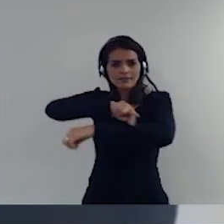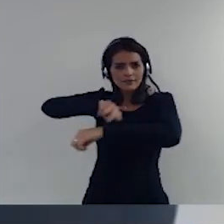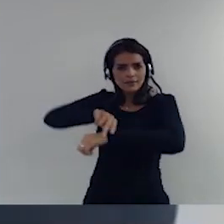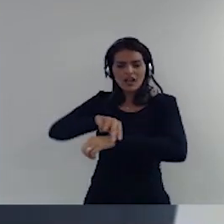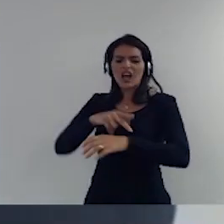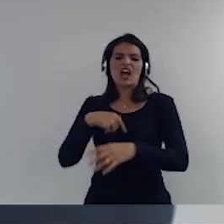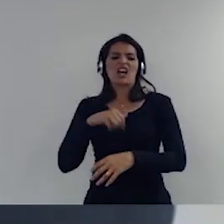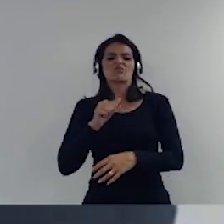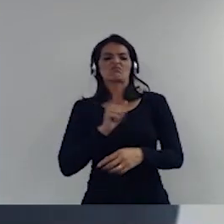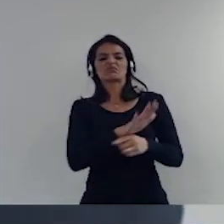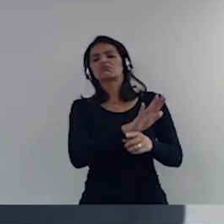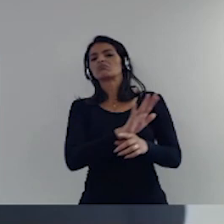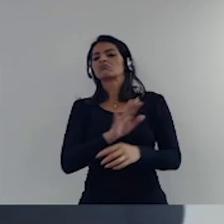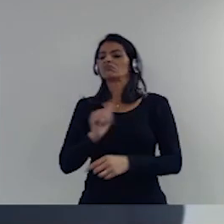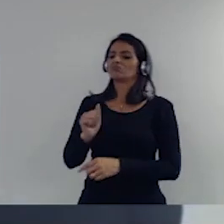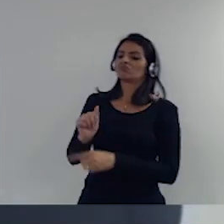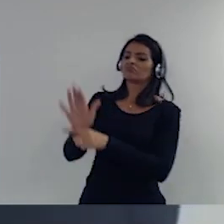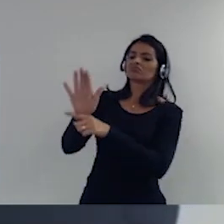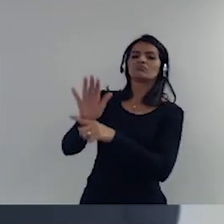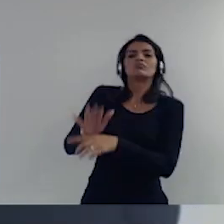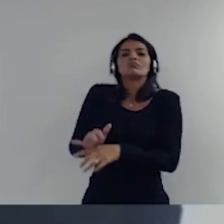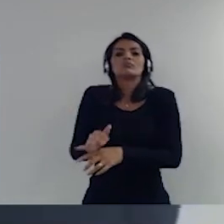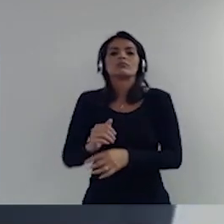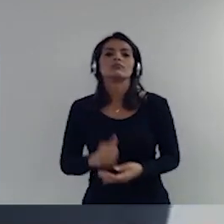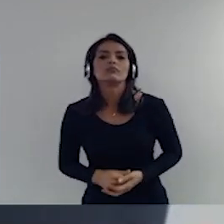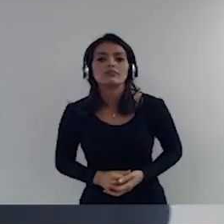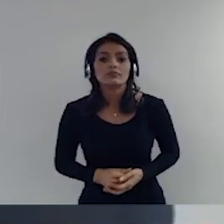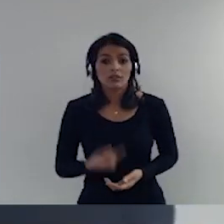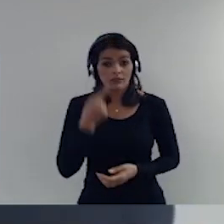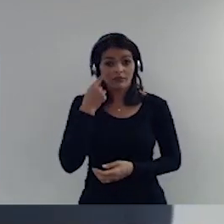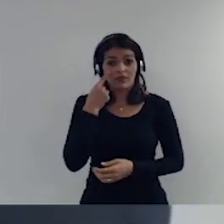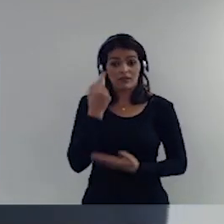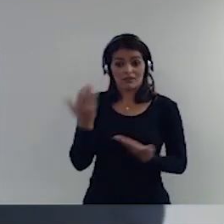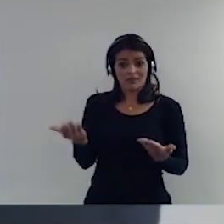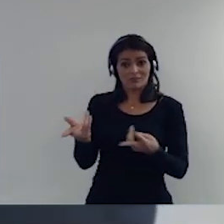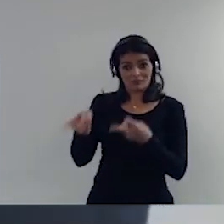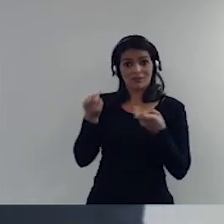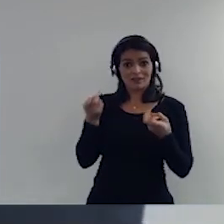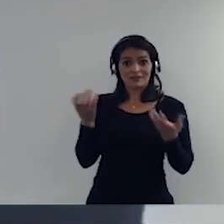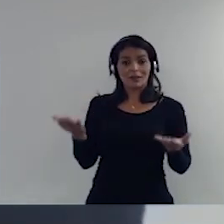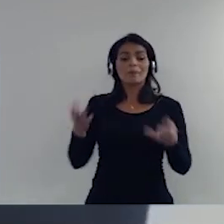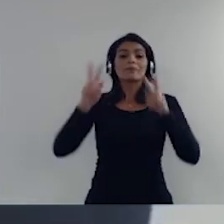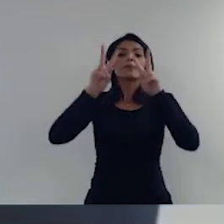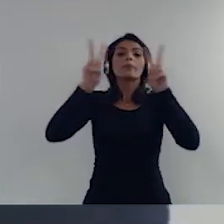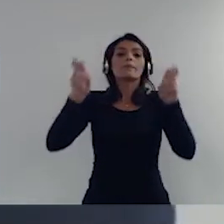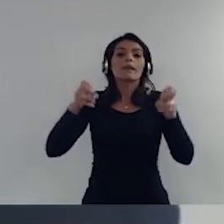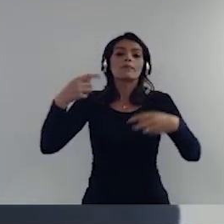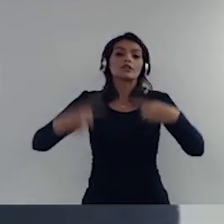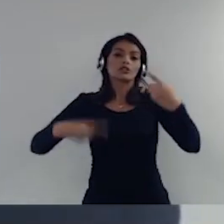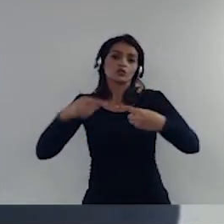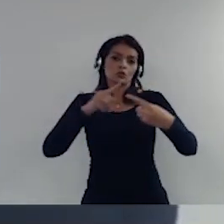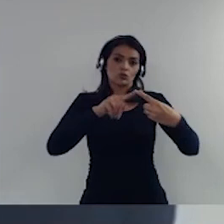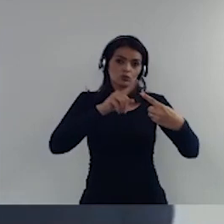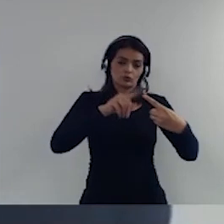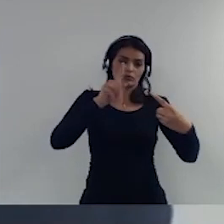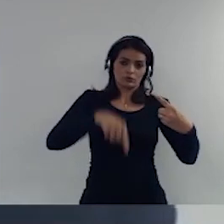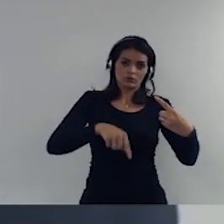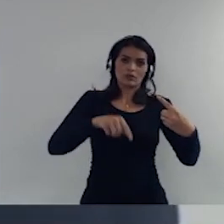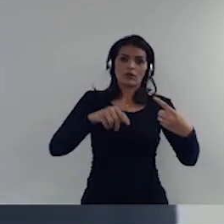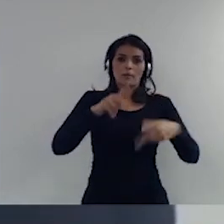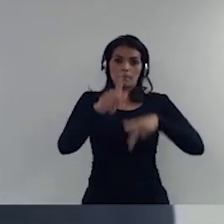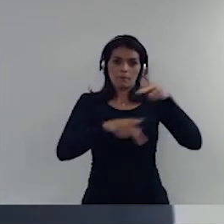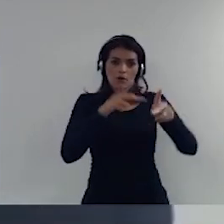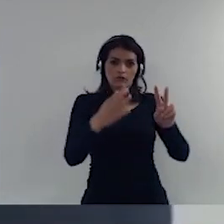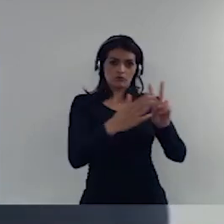história racial do nosso país, a gente verifica isso. E aí, um tema que eu vou abordar dois temas, tanto a questão dos